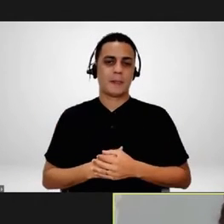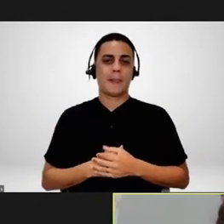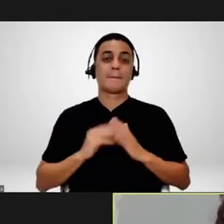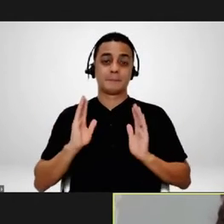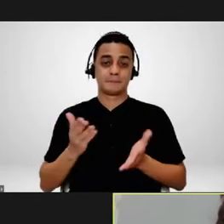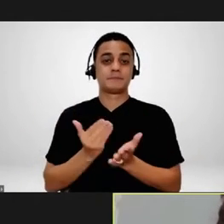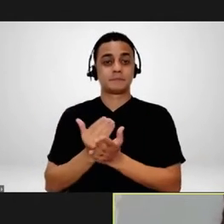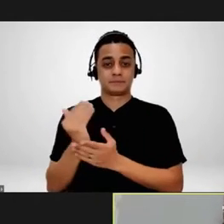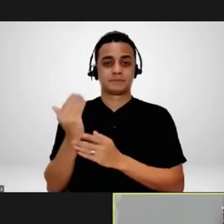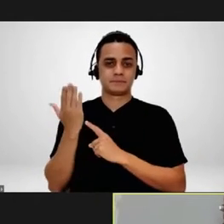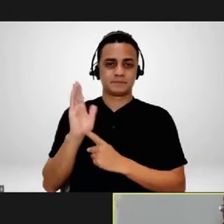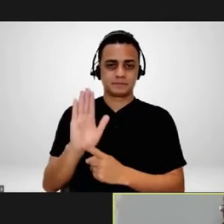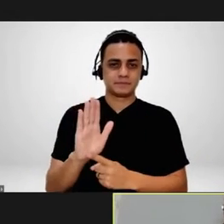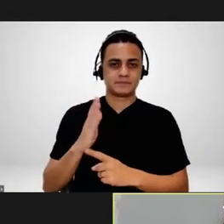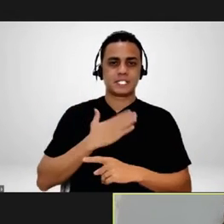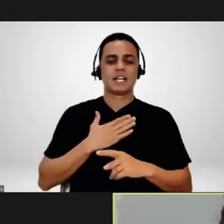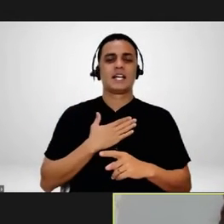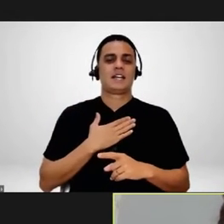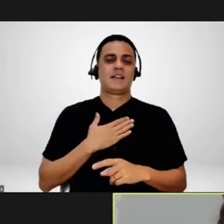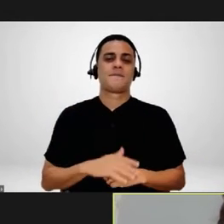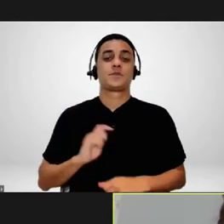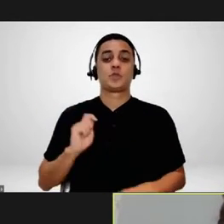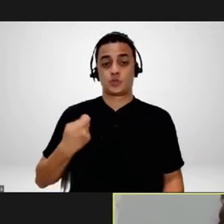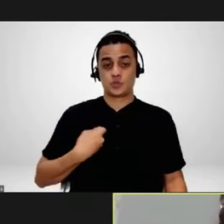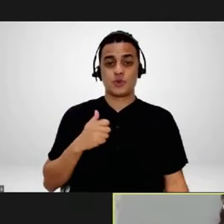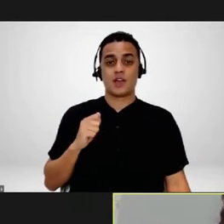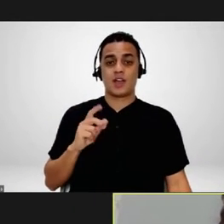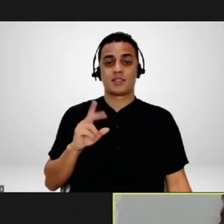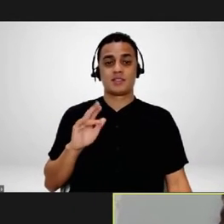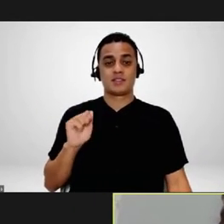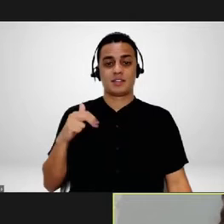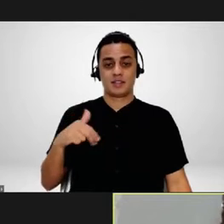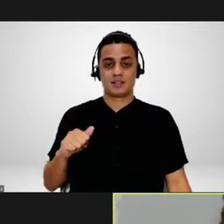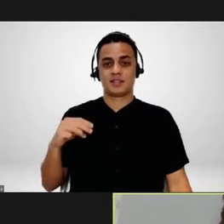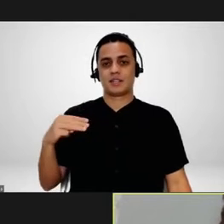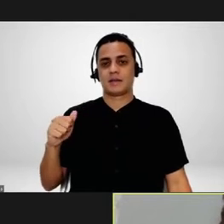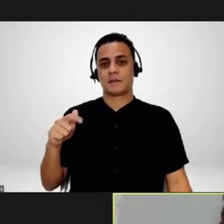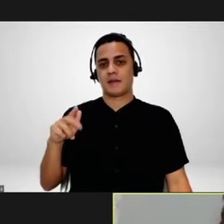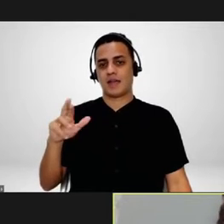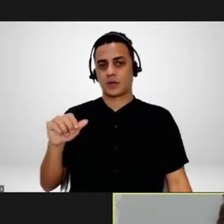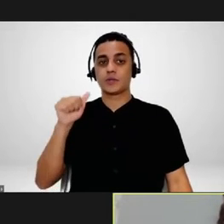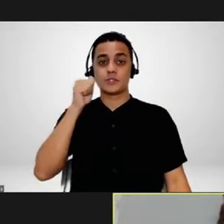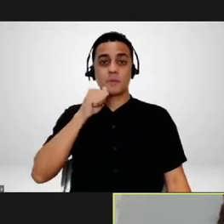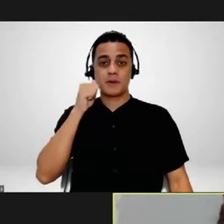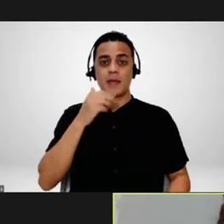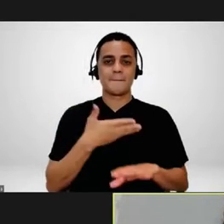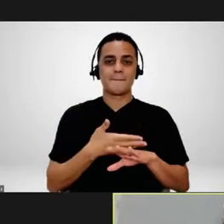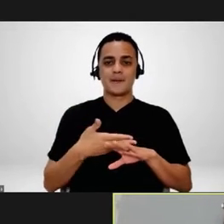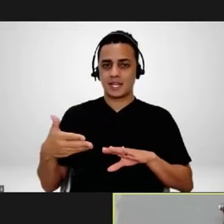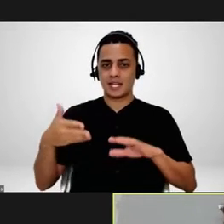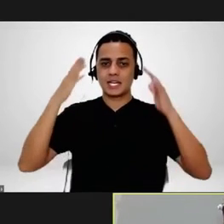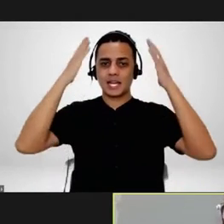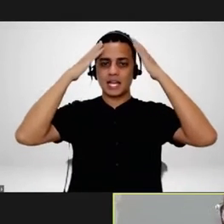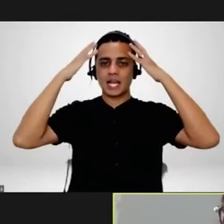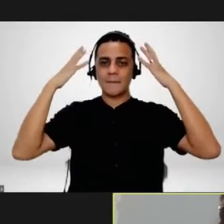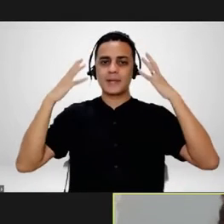apresentação inclusiva. Então, eu sou Adriana Magro, mulher branca, cabelos